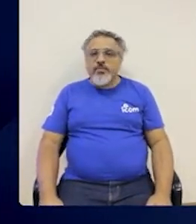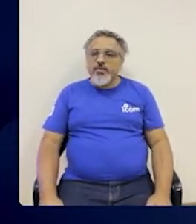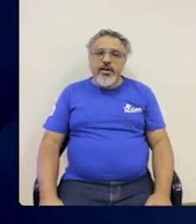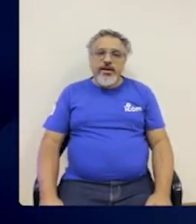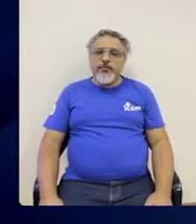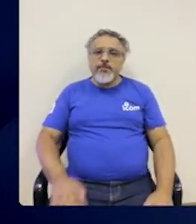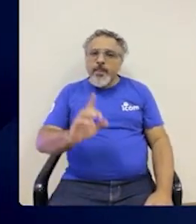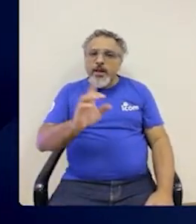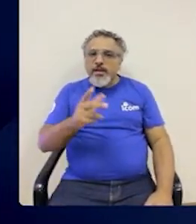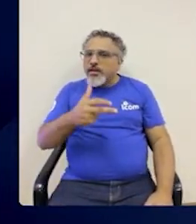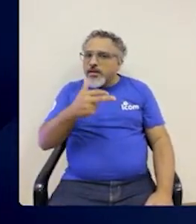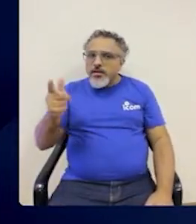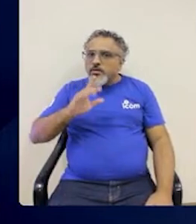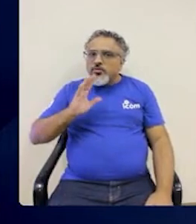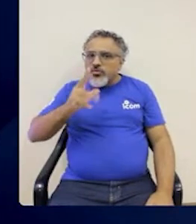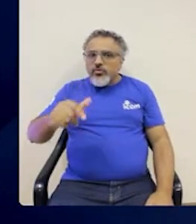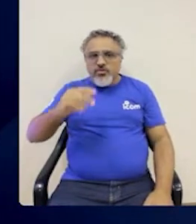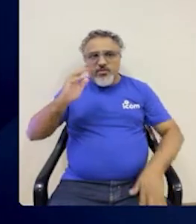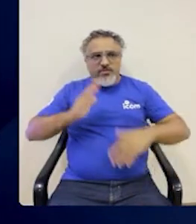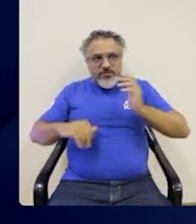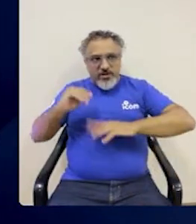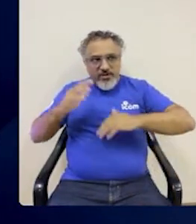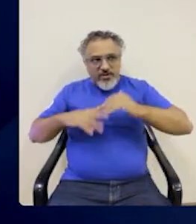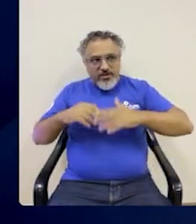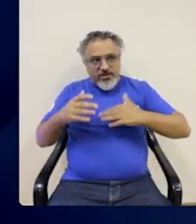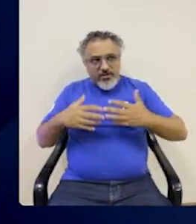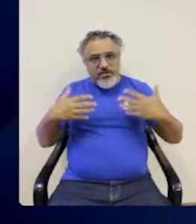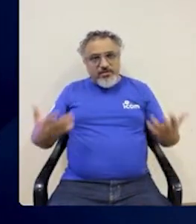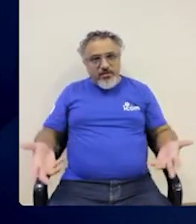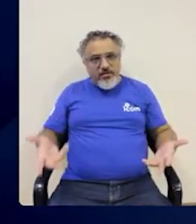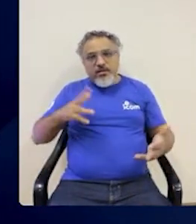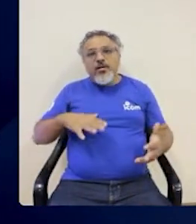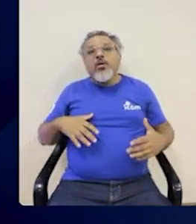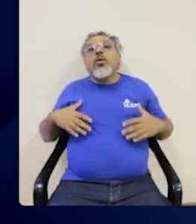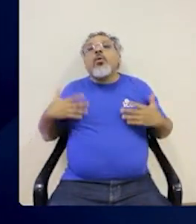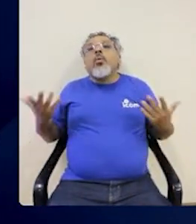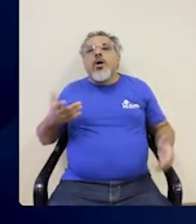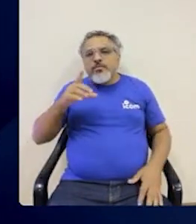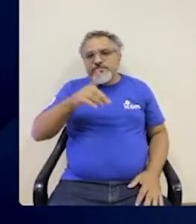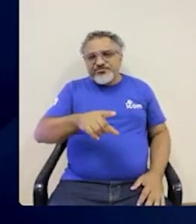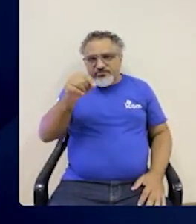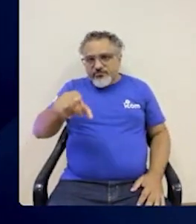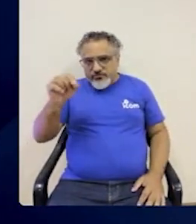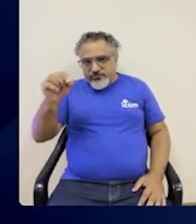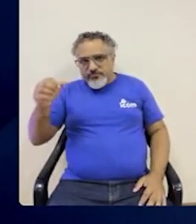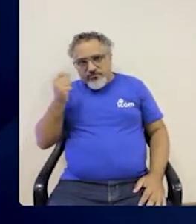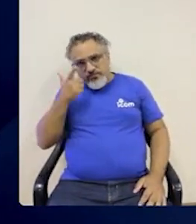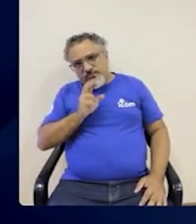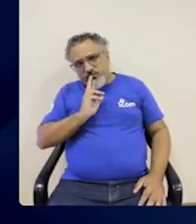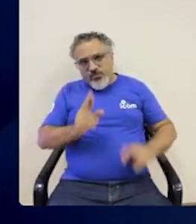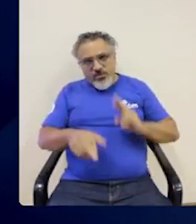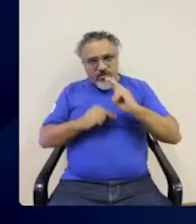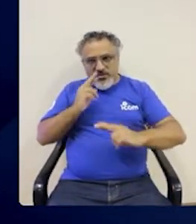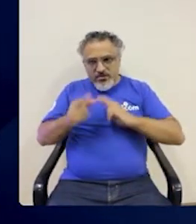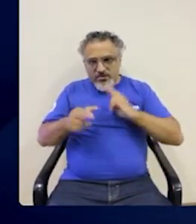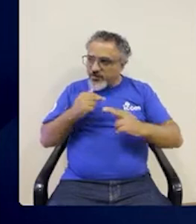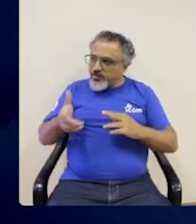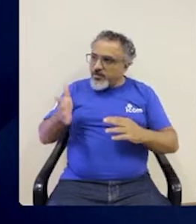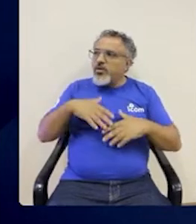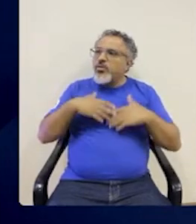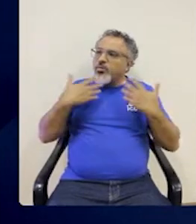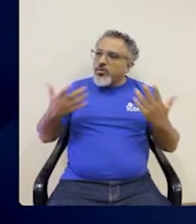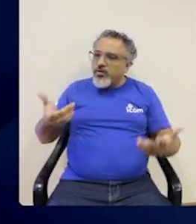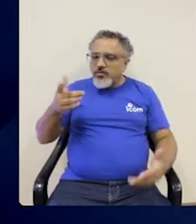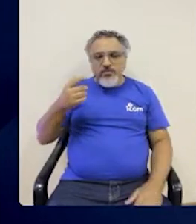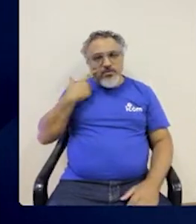a questão não é todas as práticas em si, mas quais delas a gente seleciona para dar respostas às demandas que a gente tem e qual a evidência se